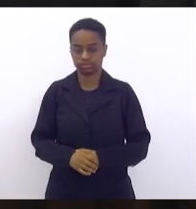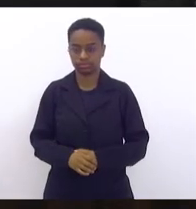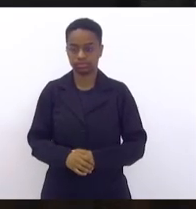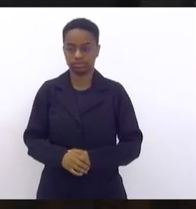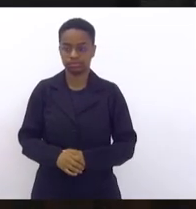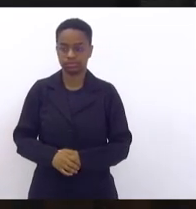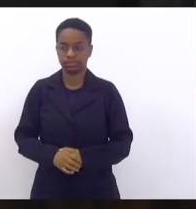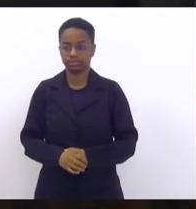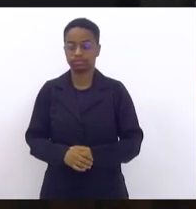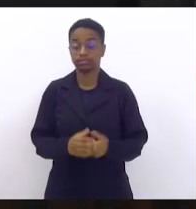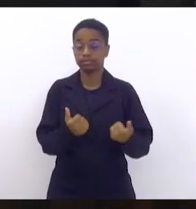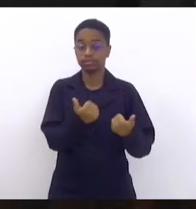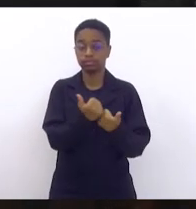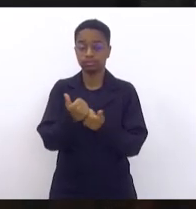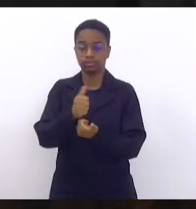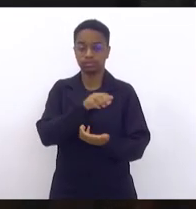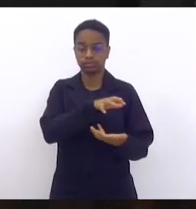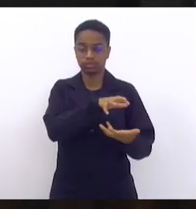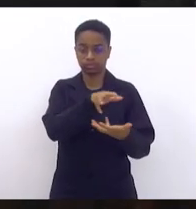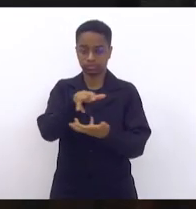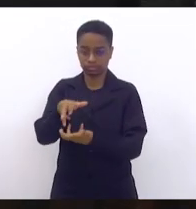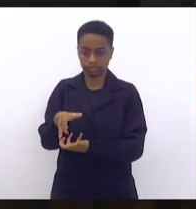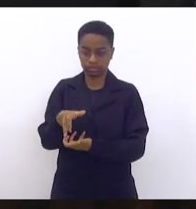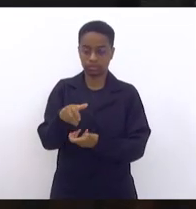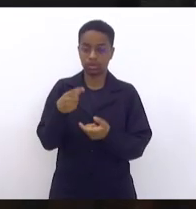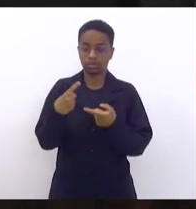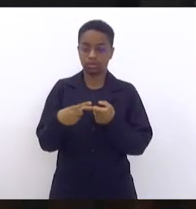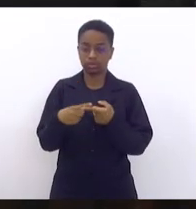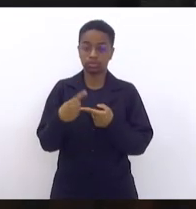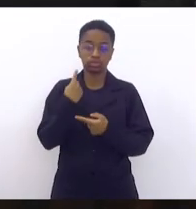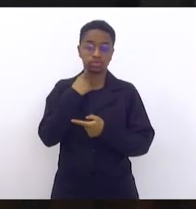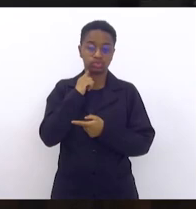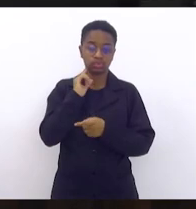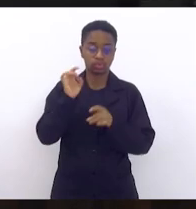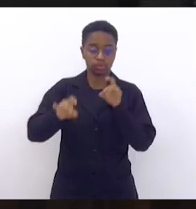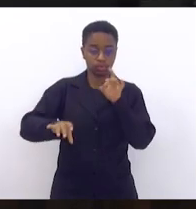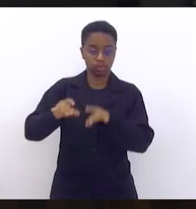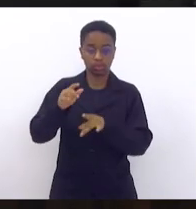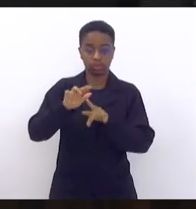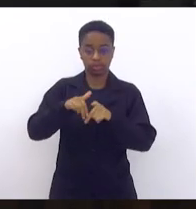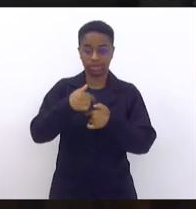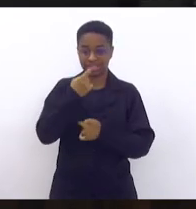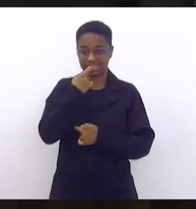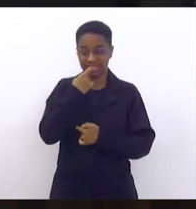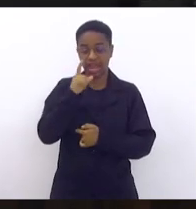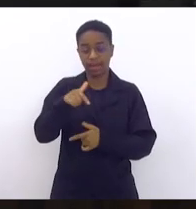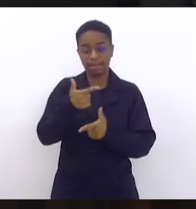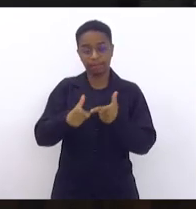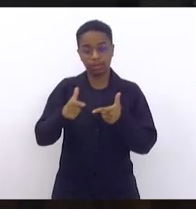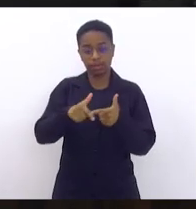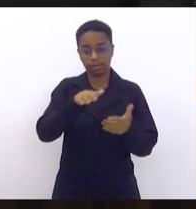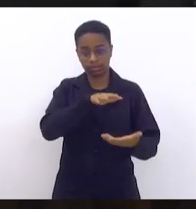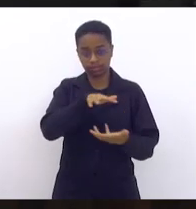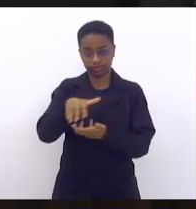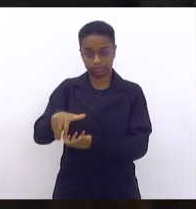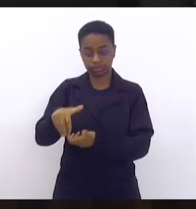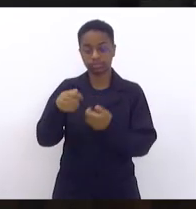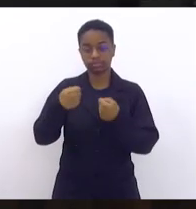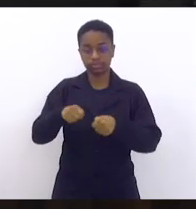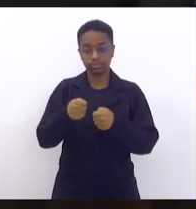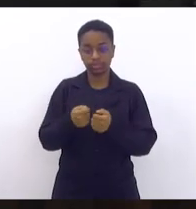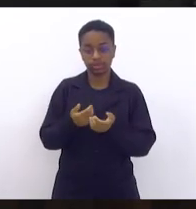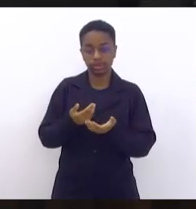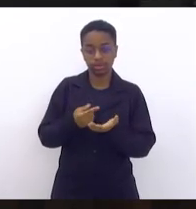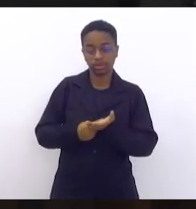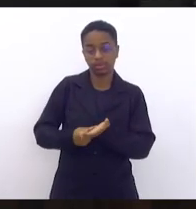cooperação internacional a poluição plástica é um problema global que requer cooperação